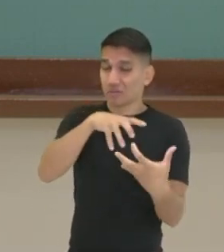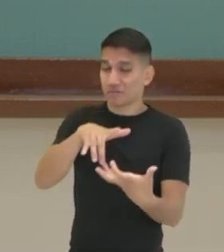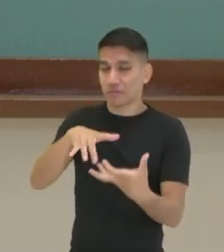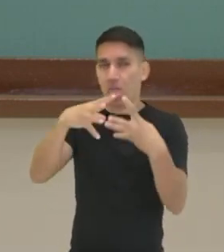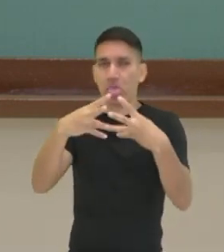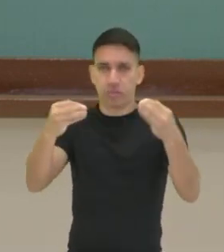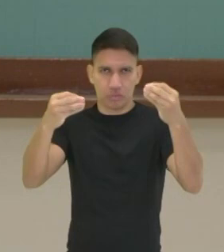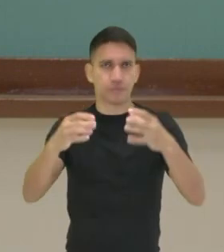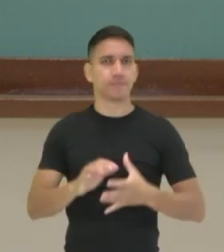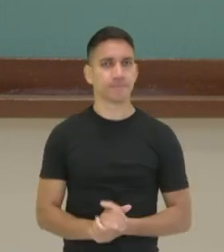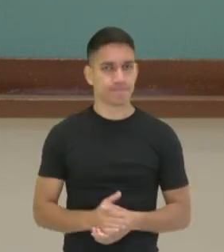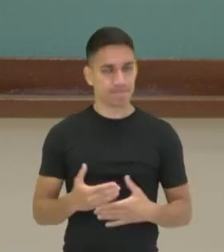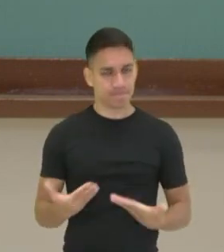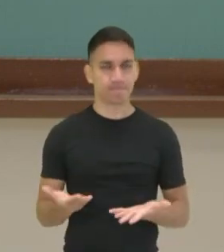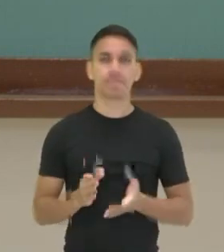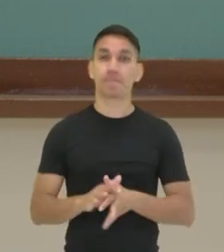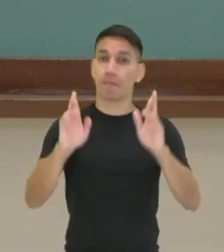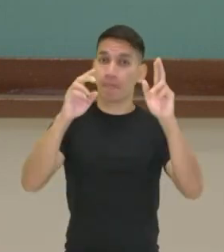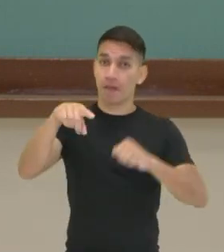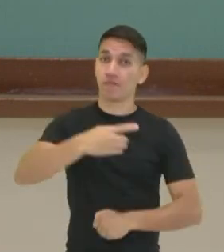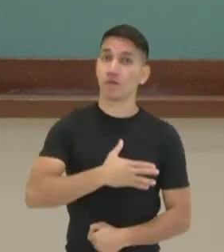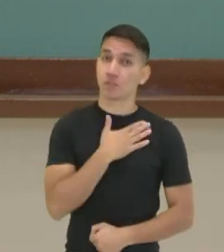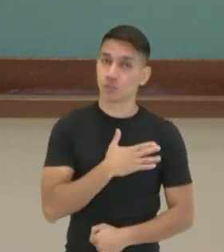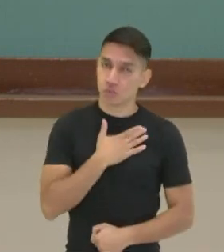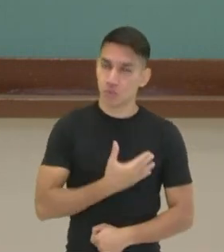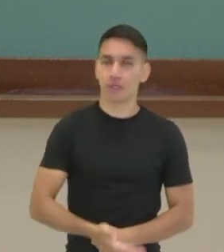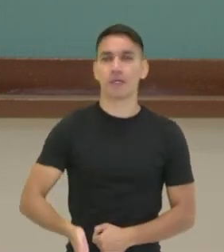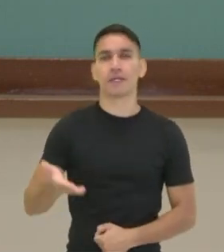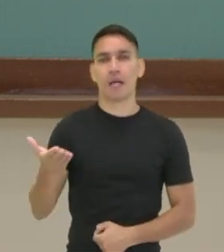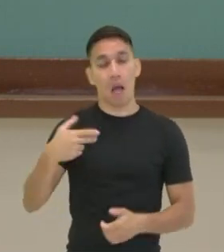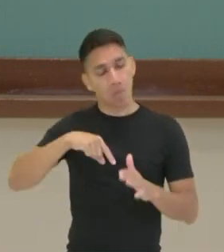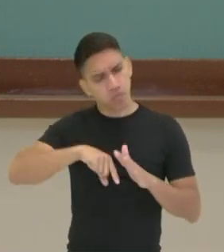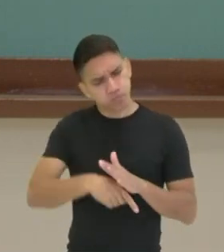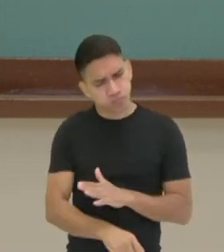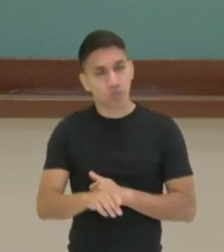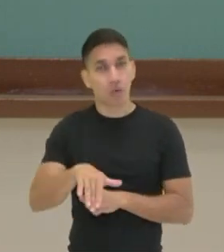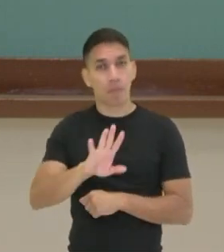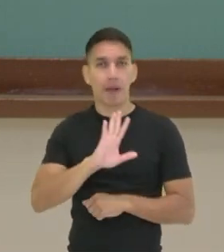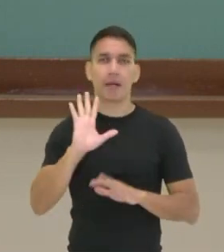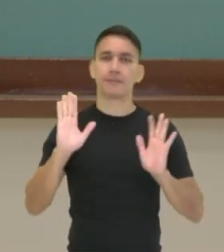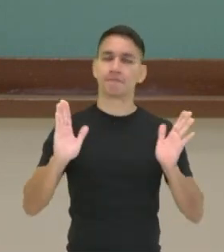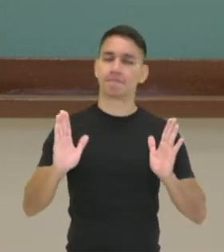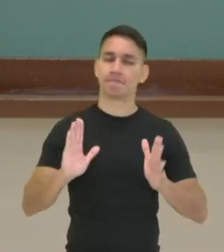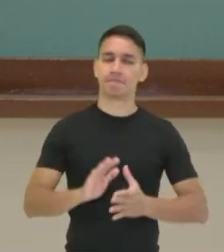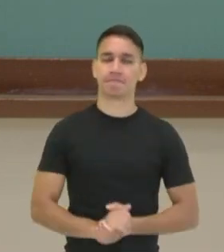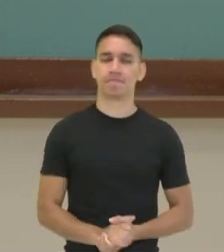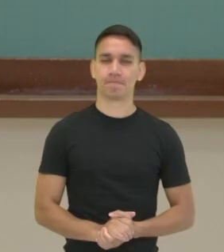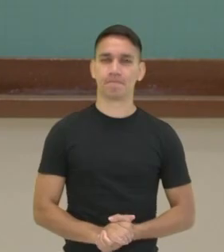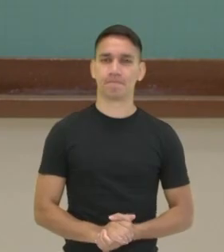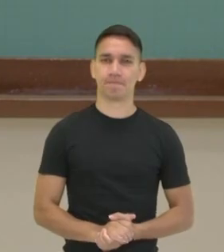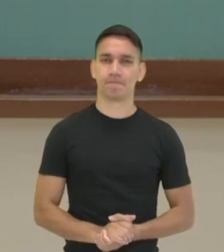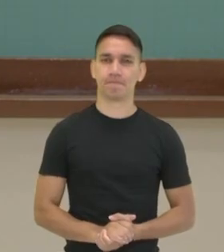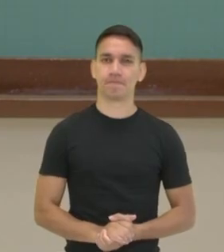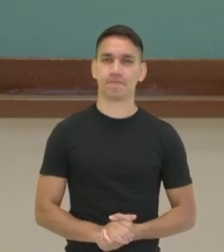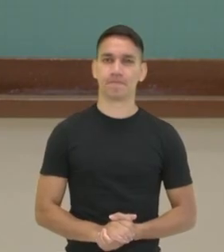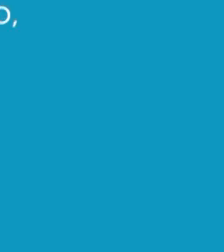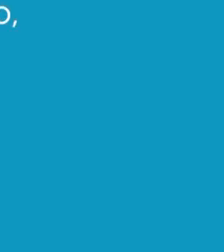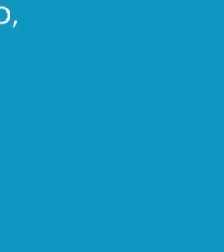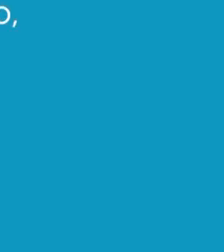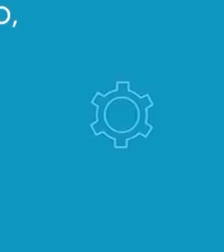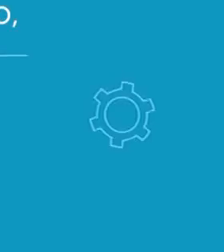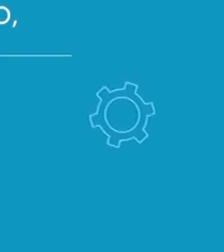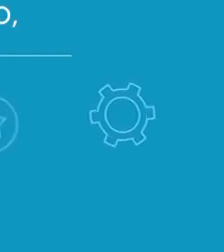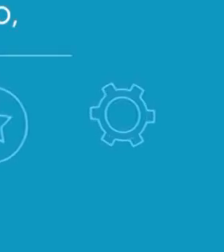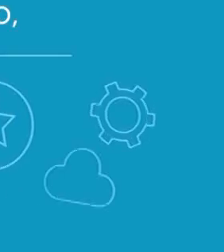e tudo mais. Gente, espero que vocês tenham gostado, se aprofundem lá e até uma próxima. Valeu, gente. Obrigado.